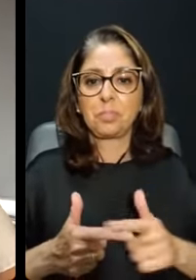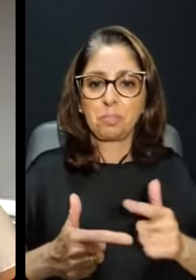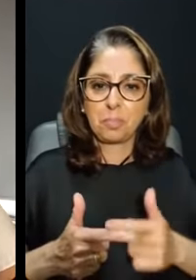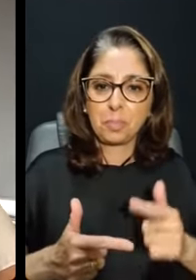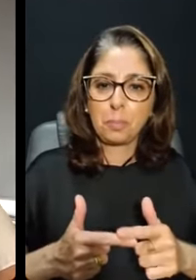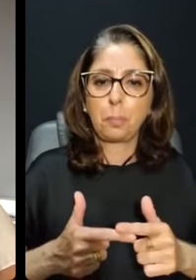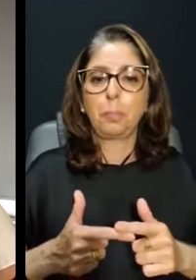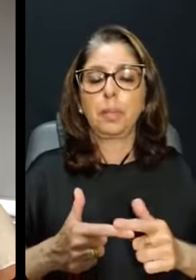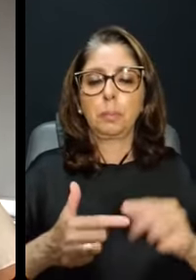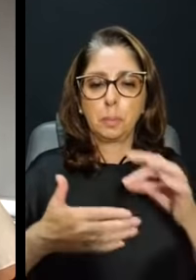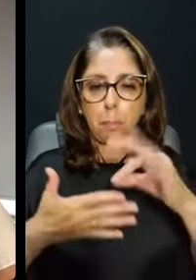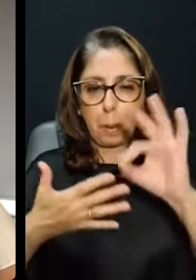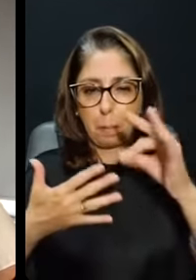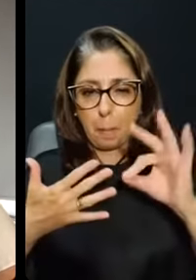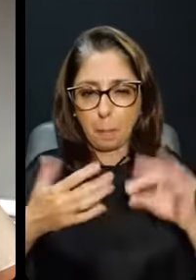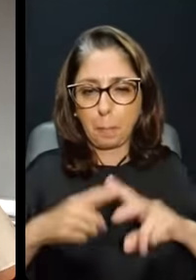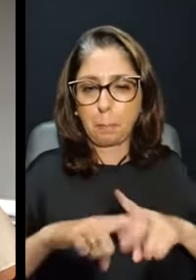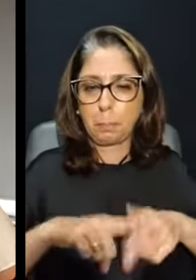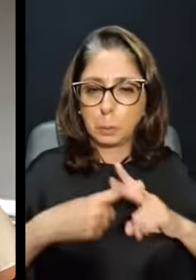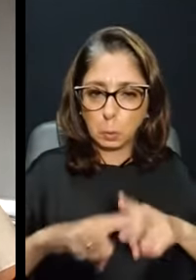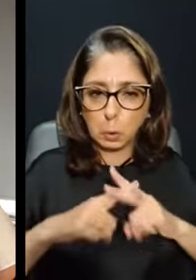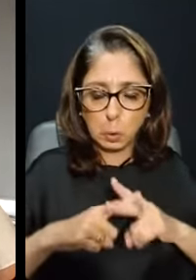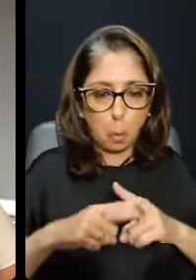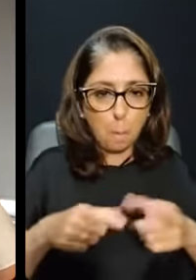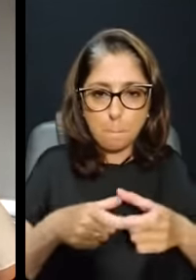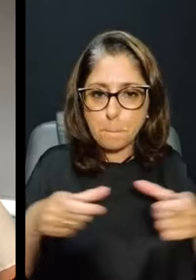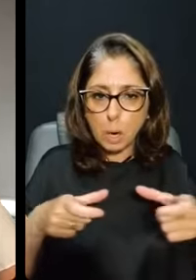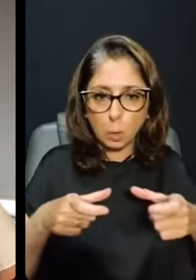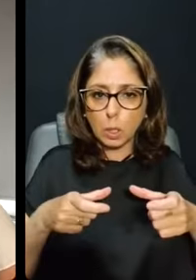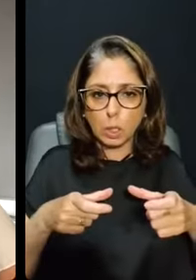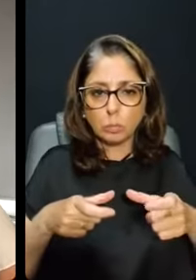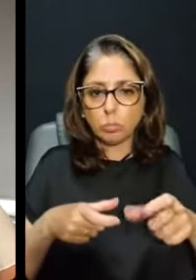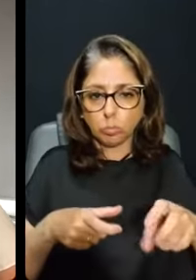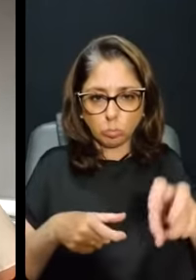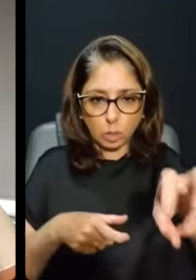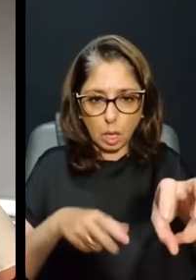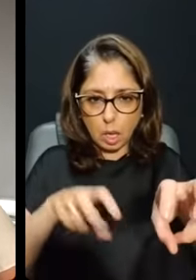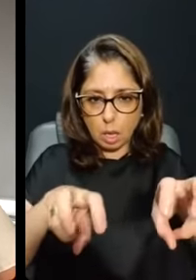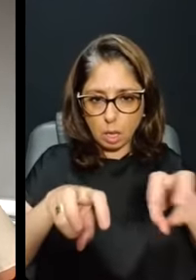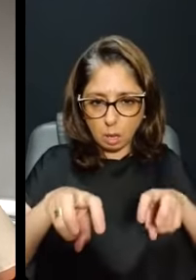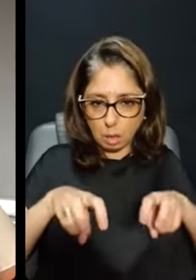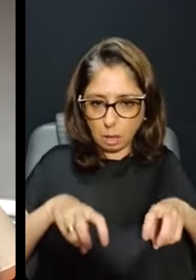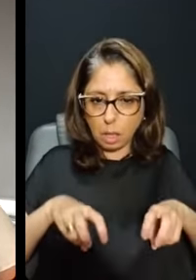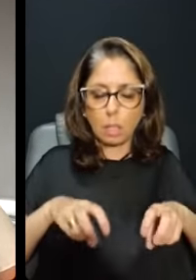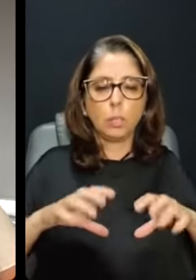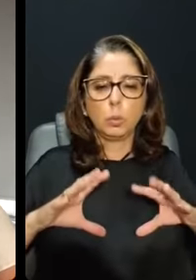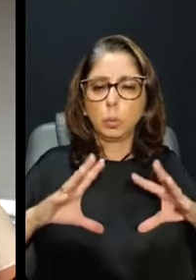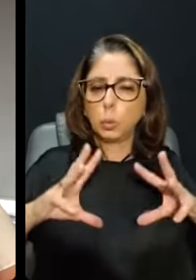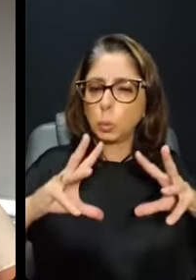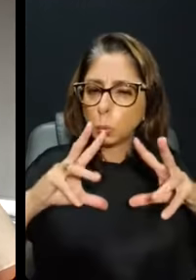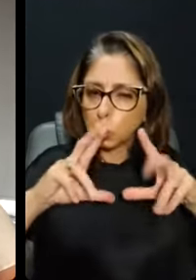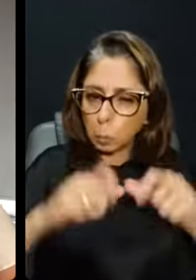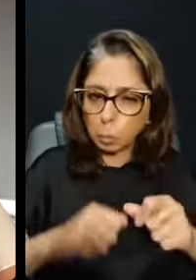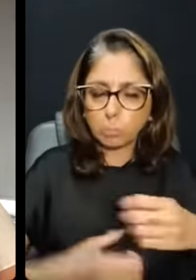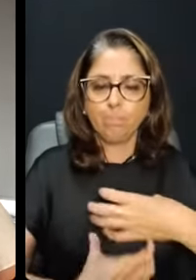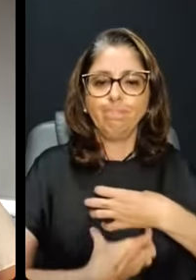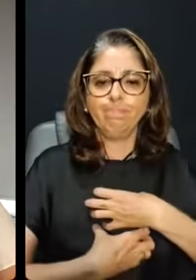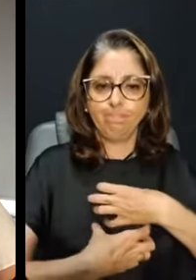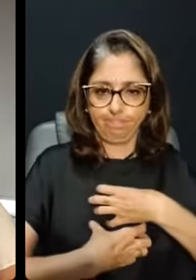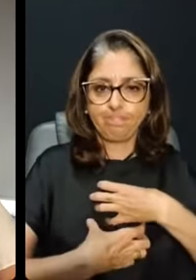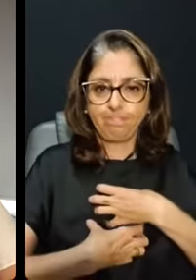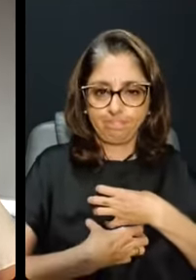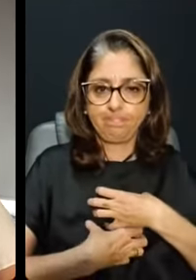estivessem sensibilizadas, engajadas com esse tema, eu sabia que, dada a velocidade que aquilo foi, isso ia fazer a